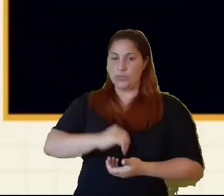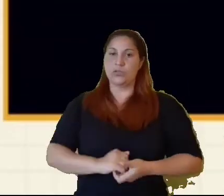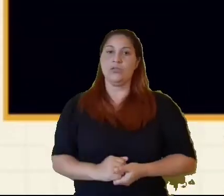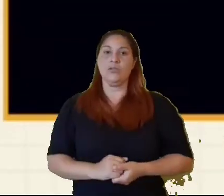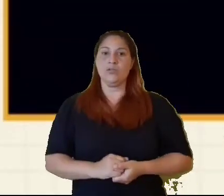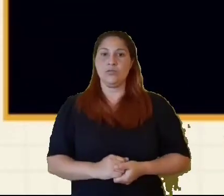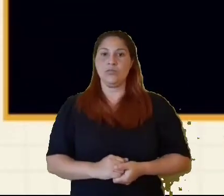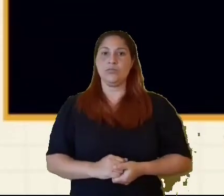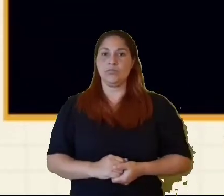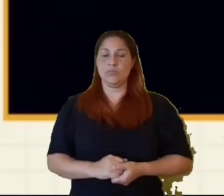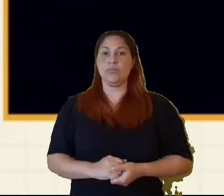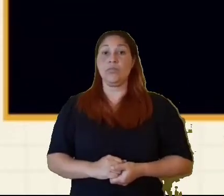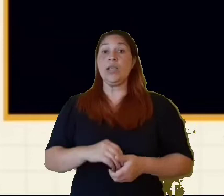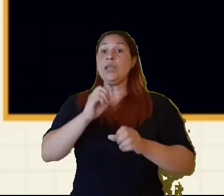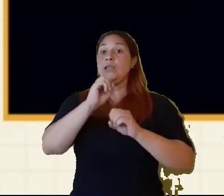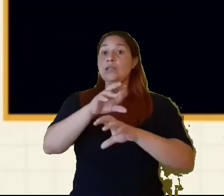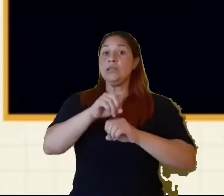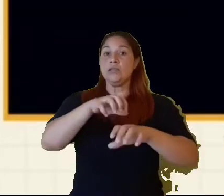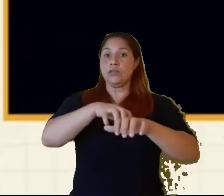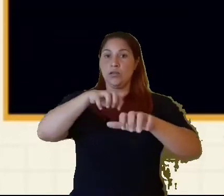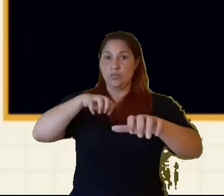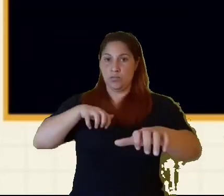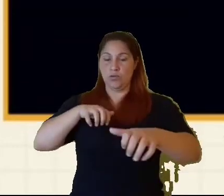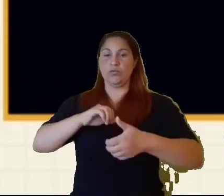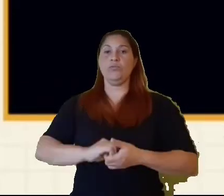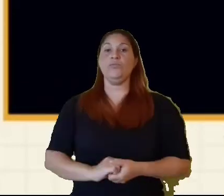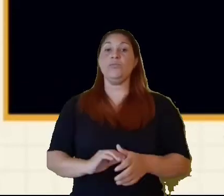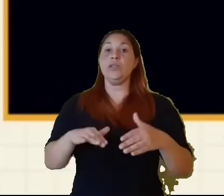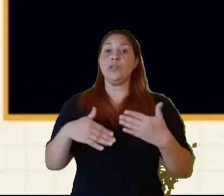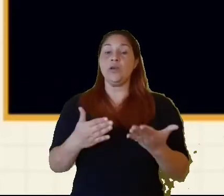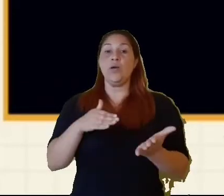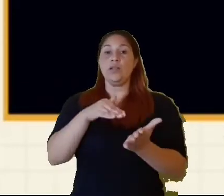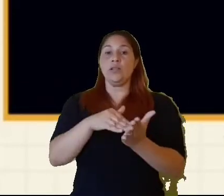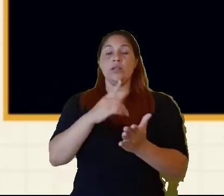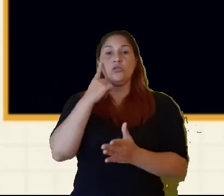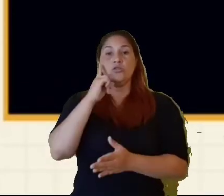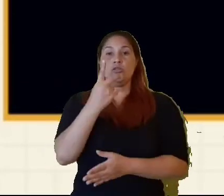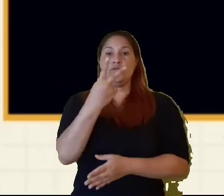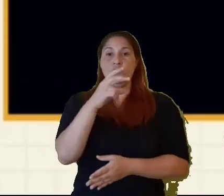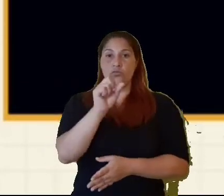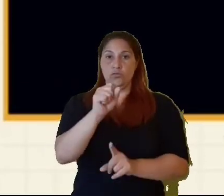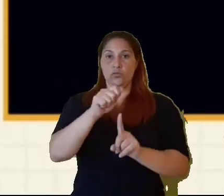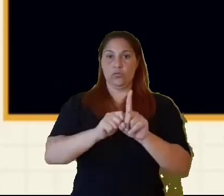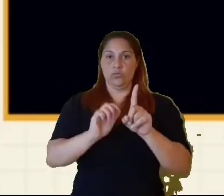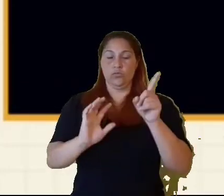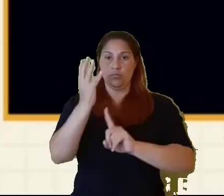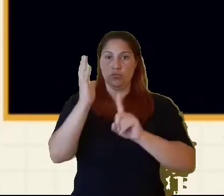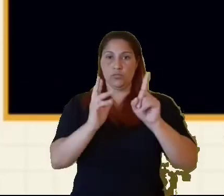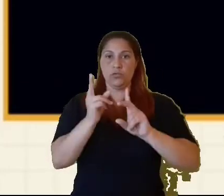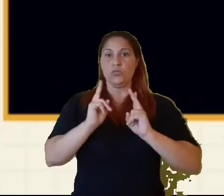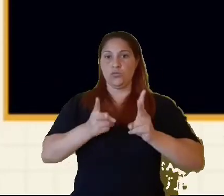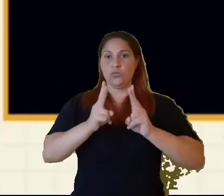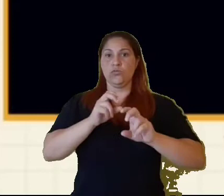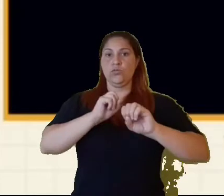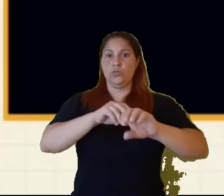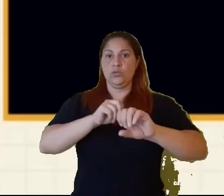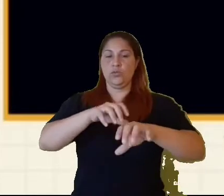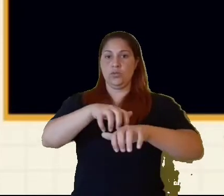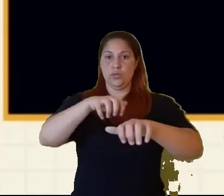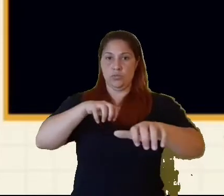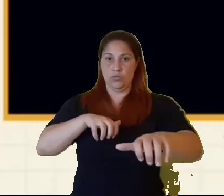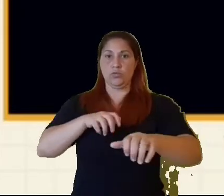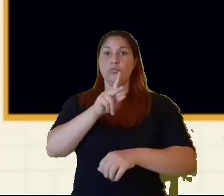sabedoria. Ensino remoto. Então, a gente vai ficar até o dia 28/2 agora no ensino remoto. As professoras